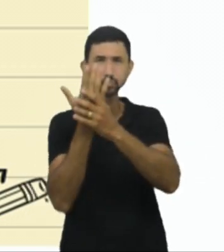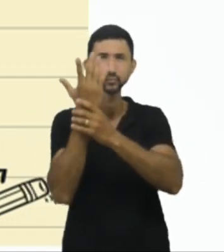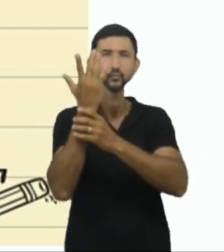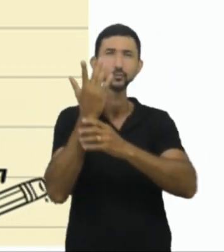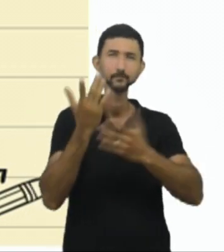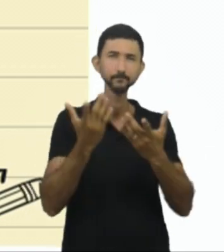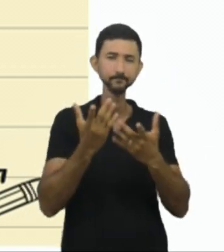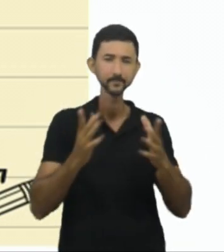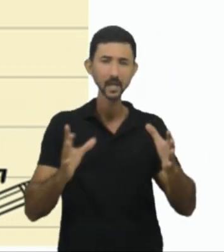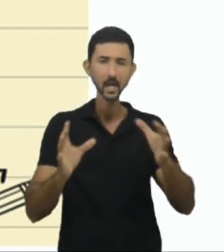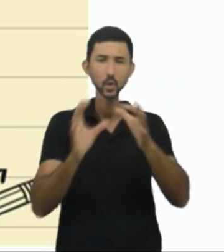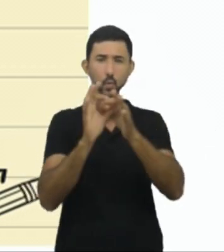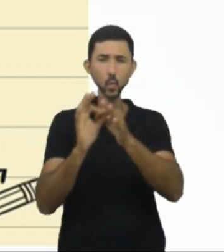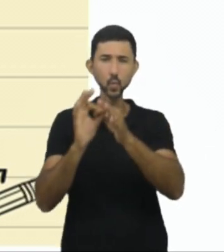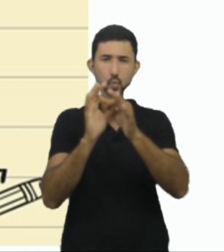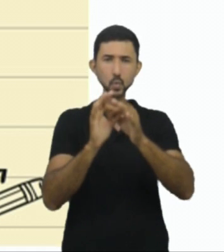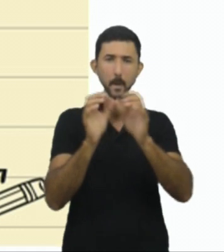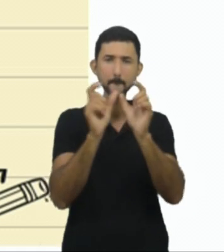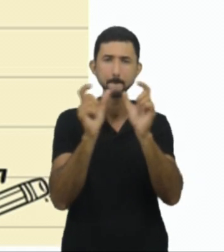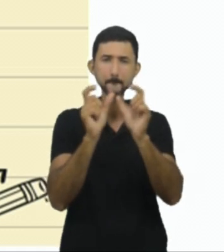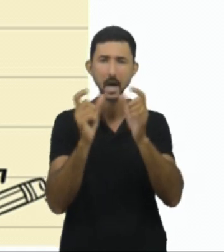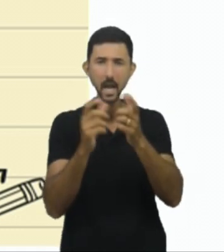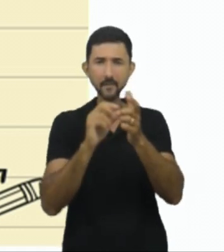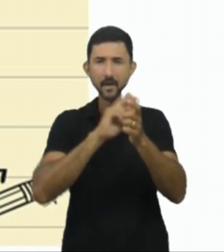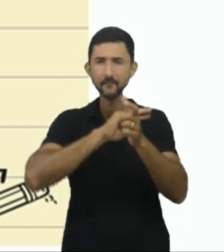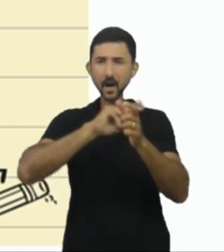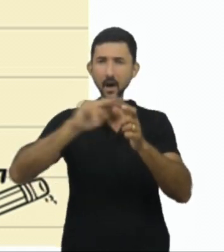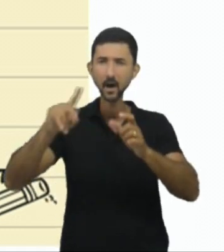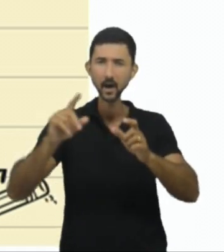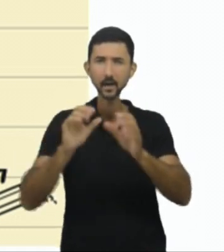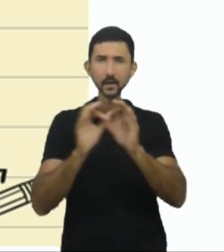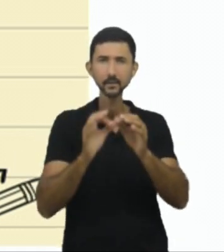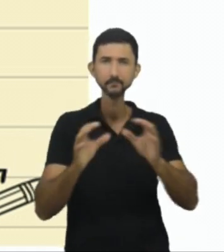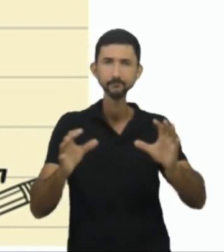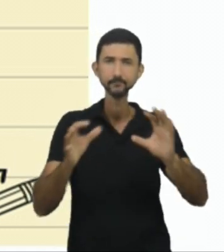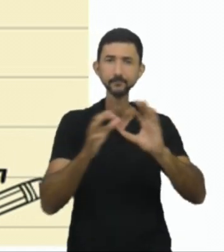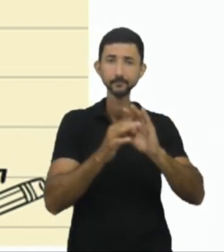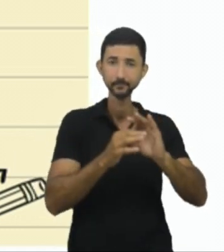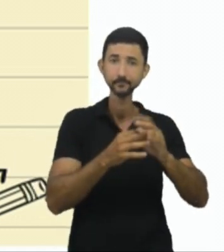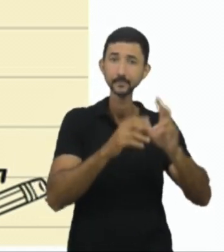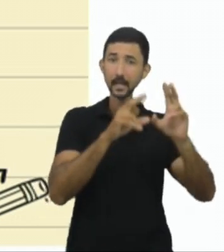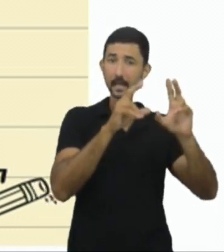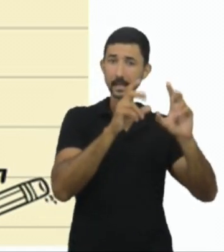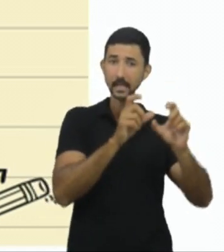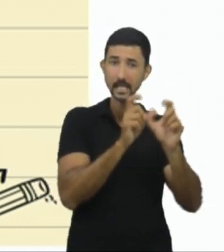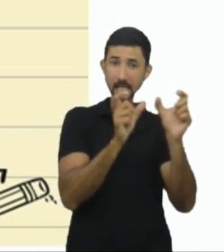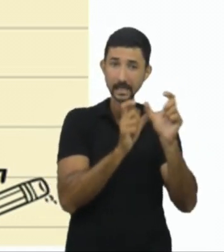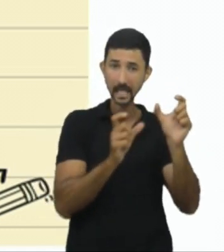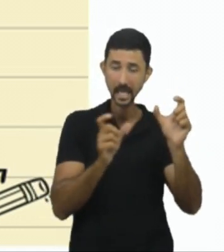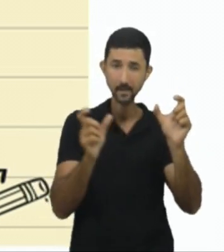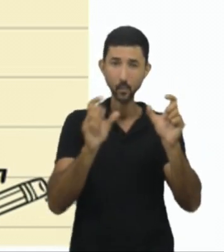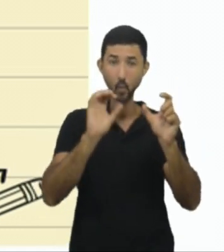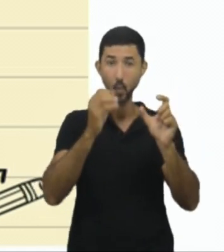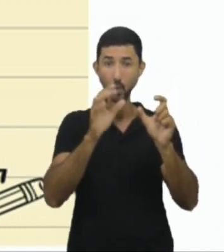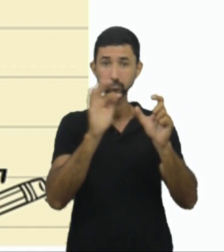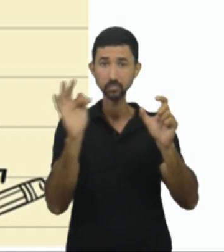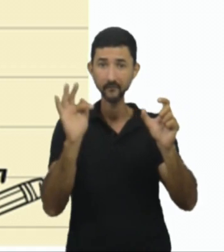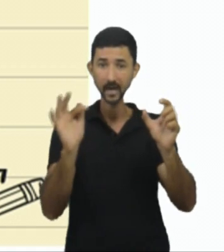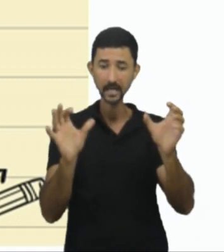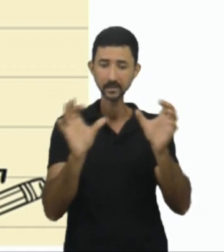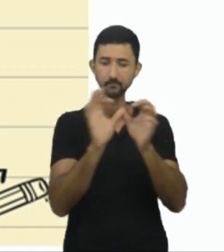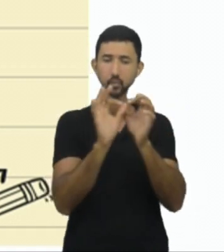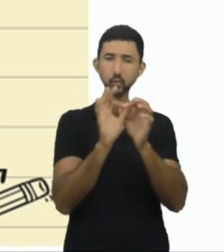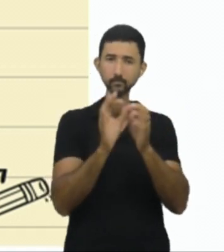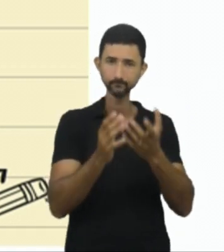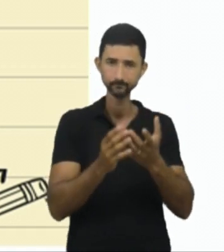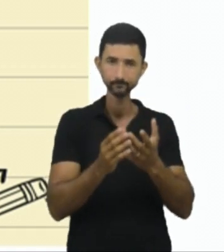dizemos que a conjunção é a palavra variável que une termos de uma oração ou une orações. E eu quero